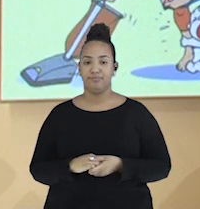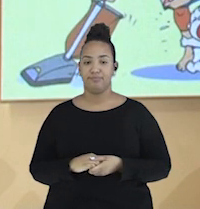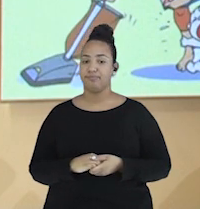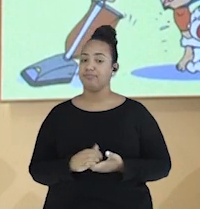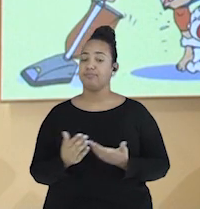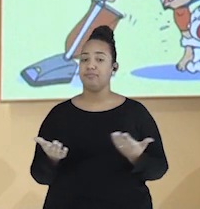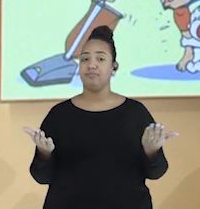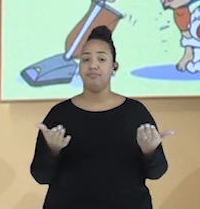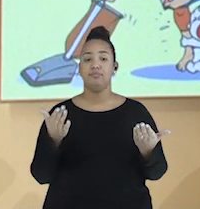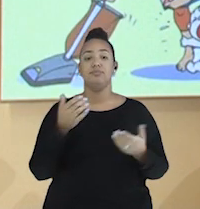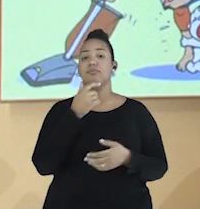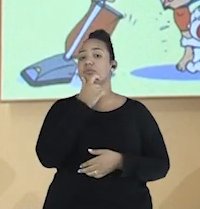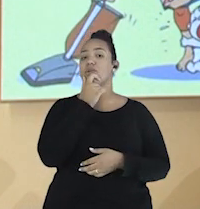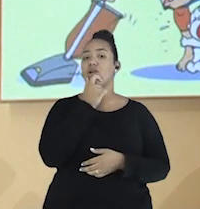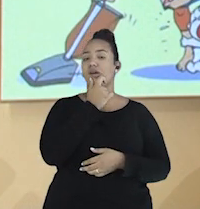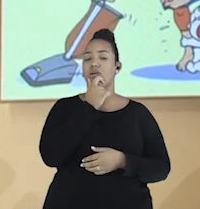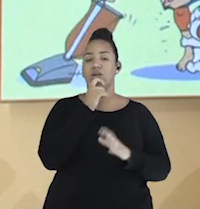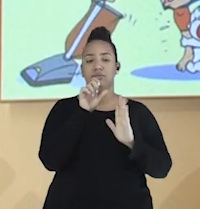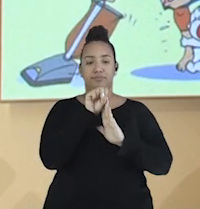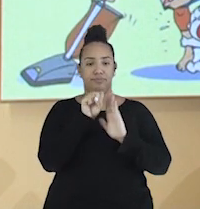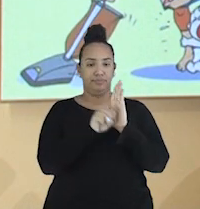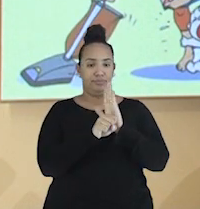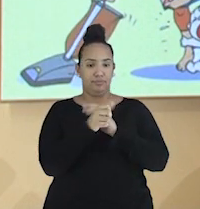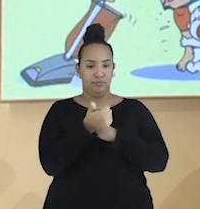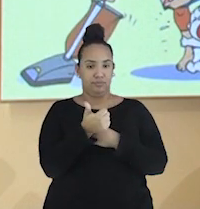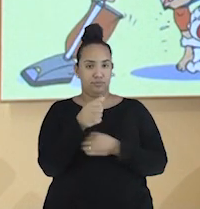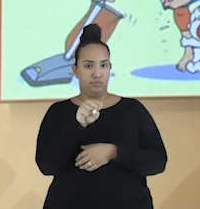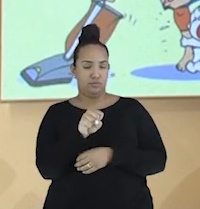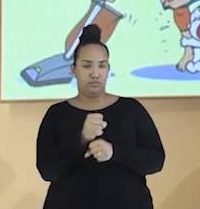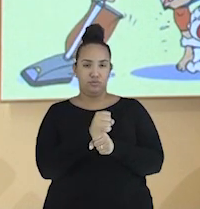Na Inglaterra, no século XVIII,